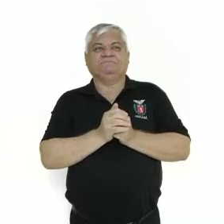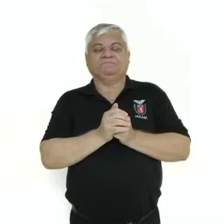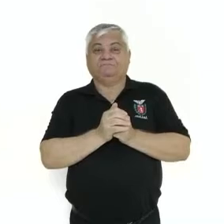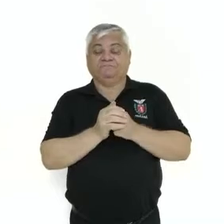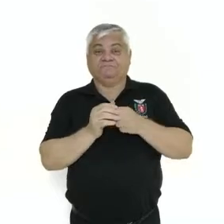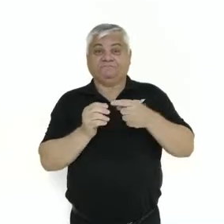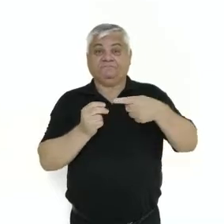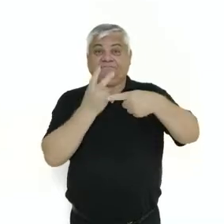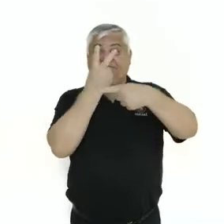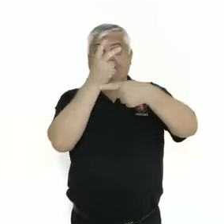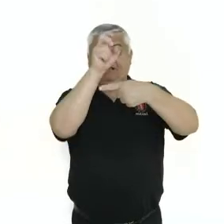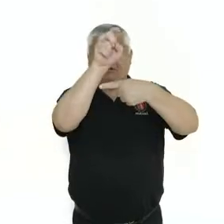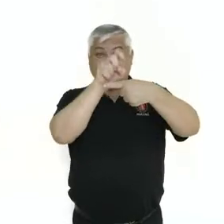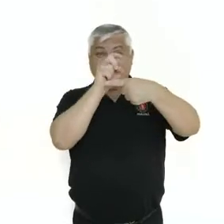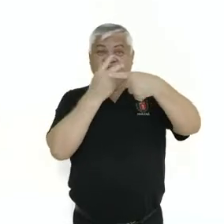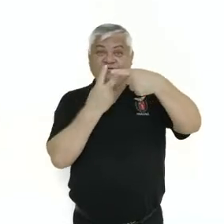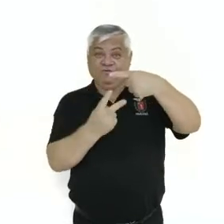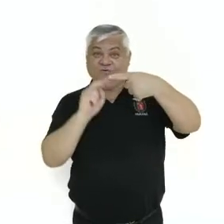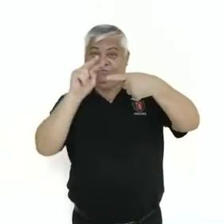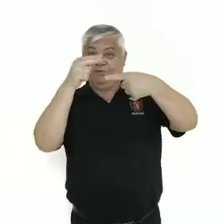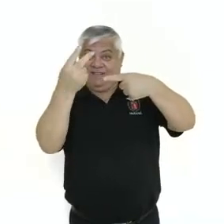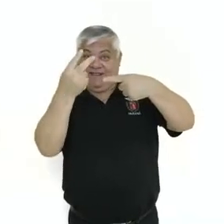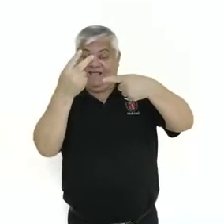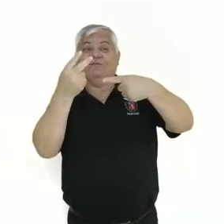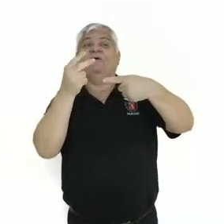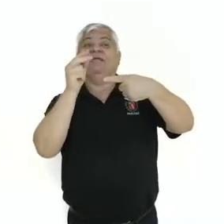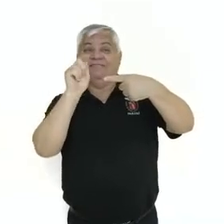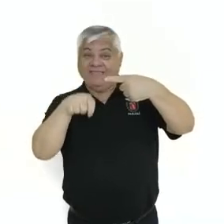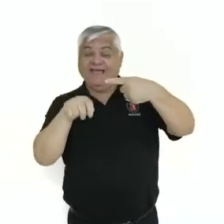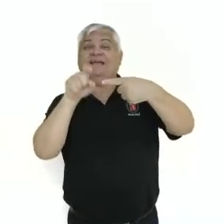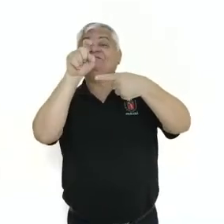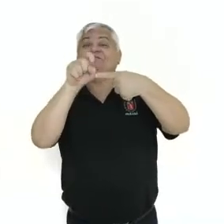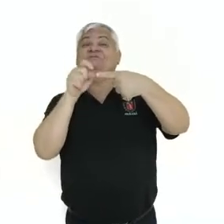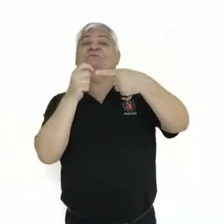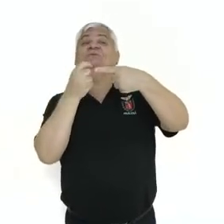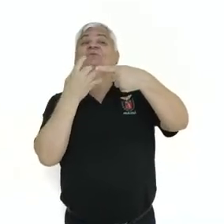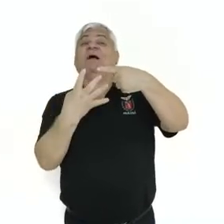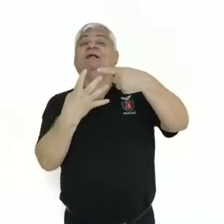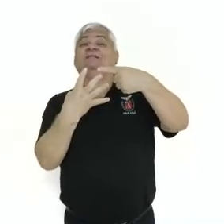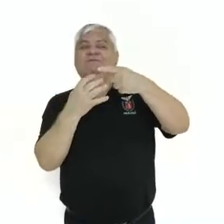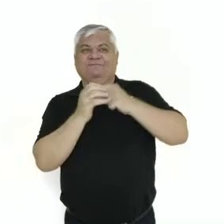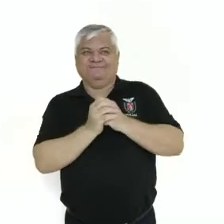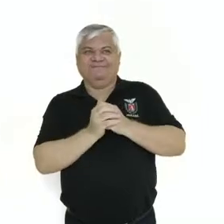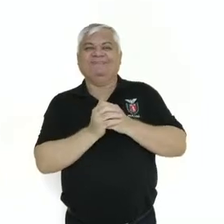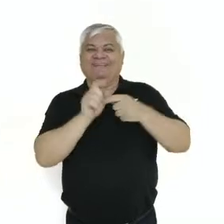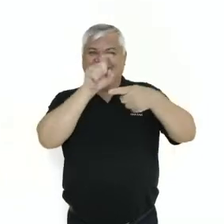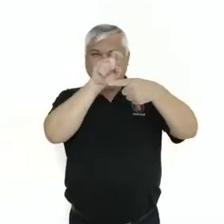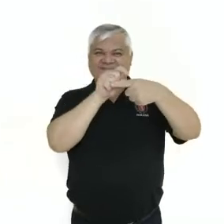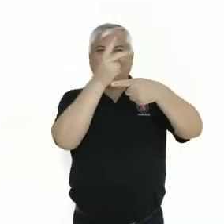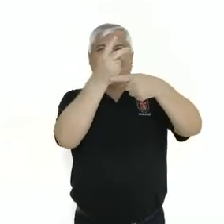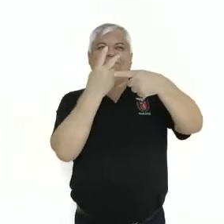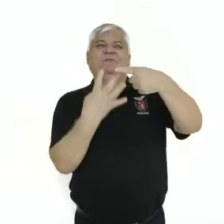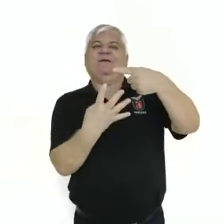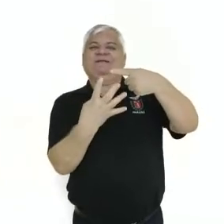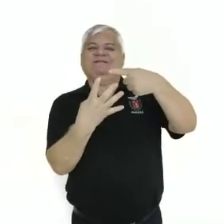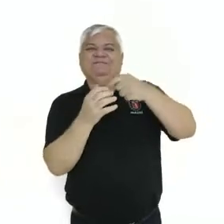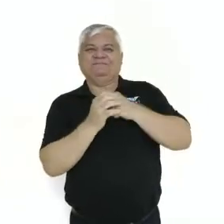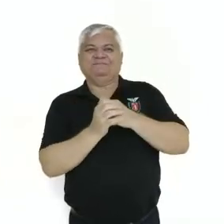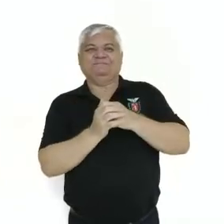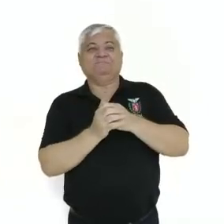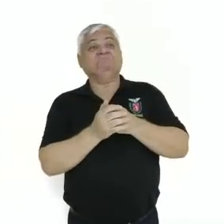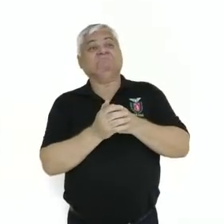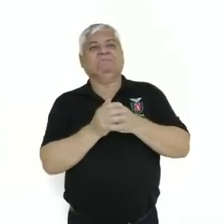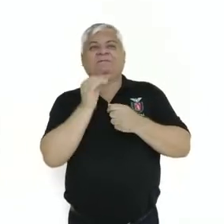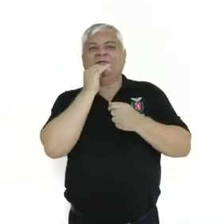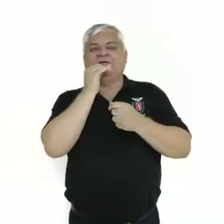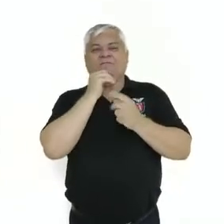sobre 2 ao quadrado vai ficar x ao quadrado sobre 4. Você eleva ao quadrado numerador e denominador. E aqui? Bom, aqui